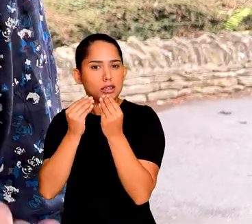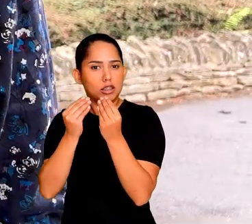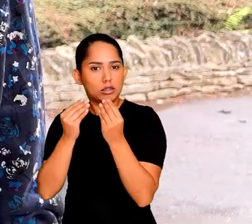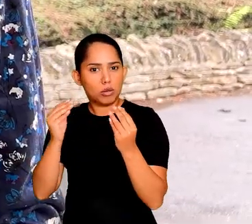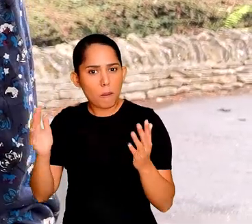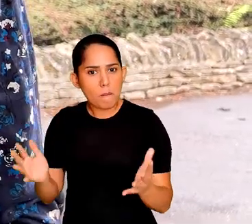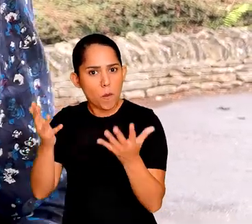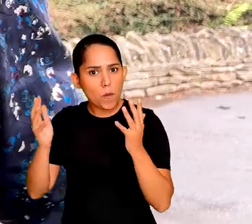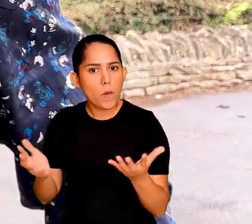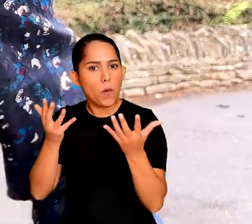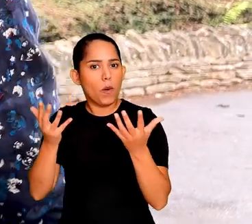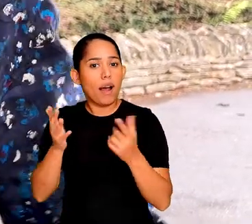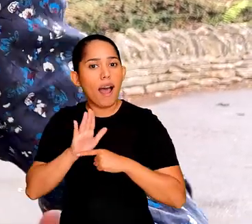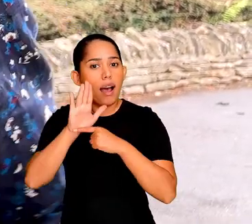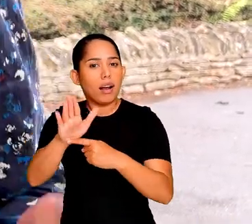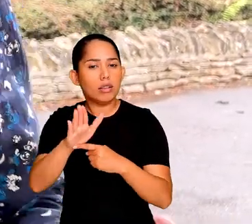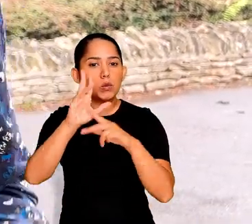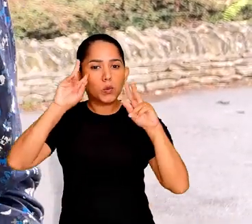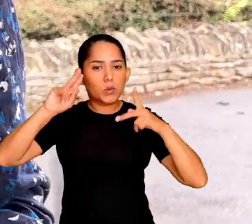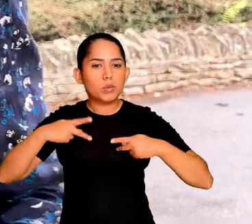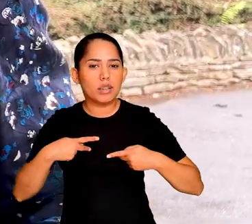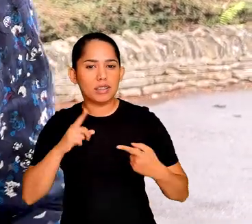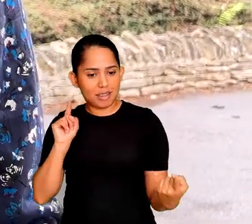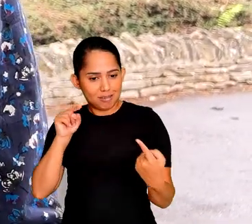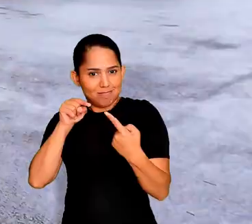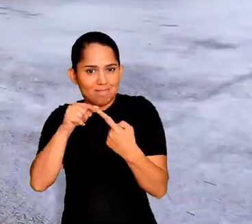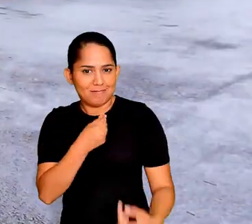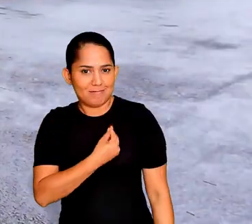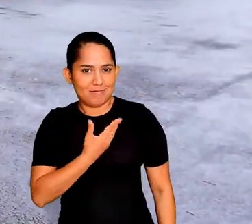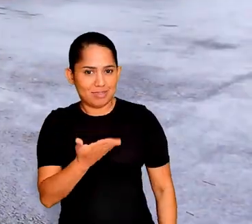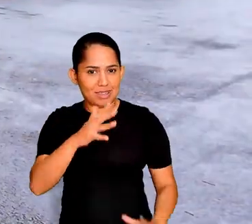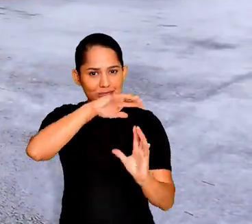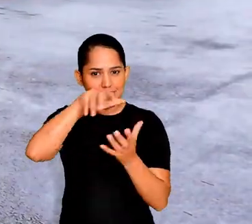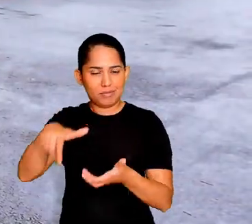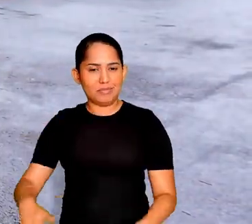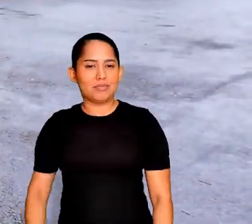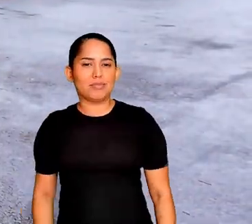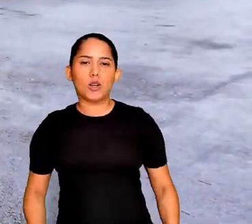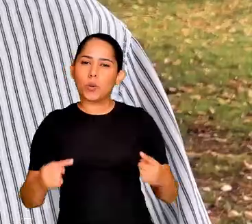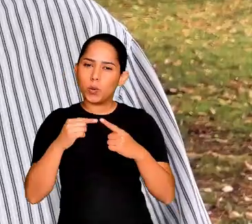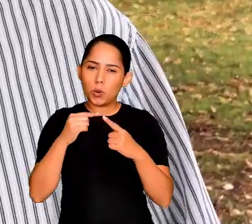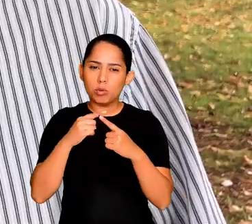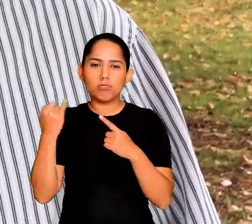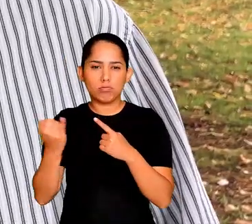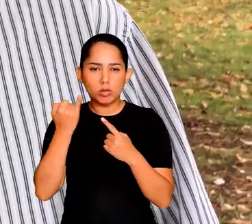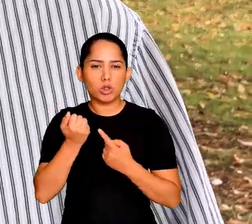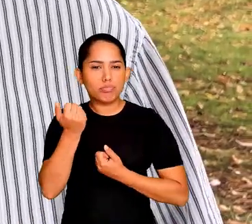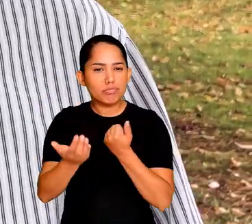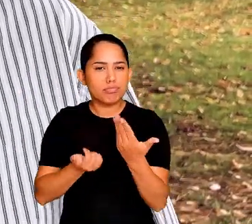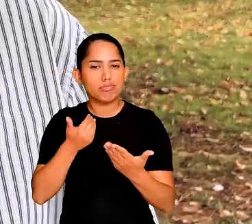produzir alimentos que ajudem o ser humano a cumprir sua missão nesse planeta.